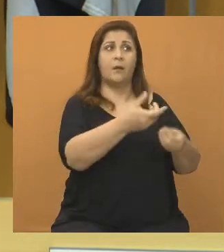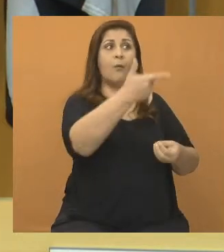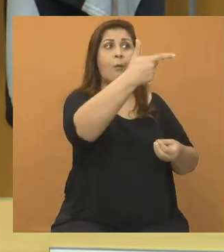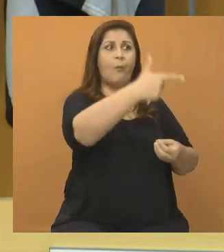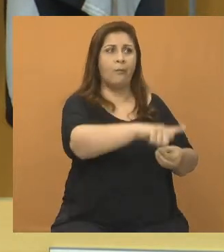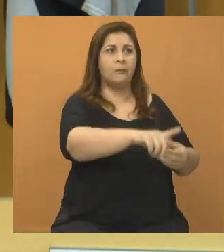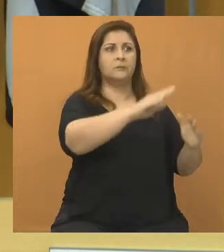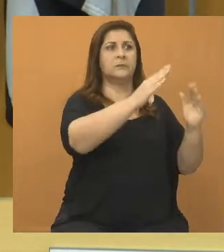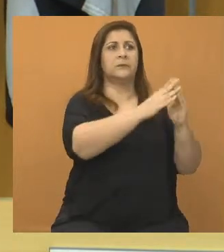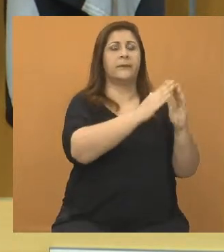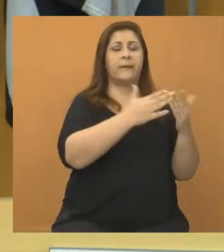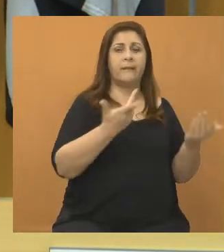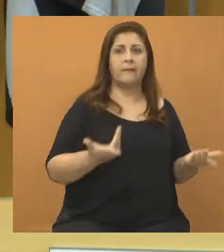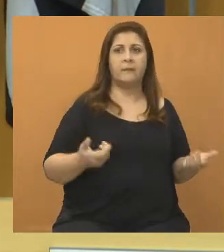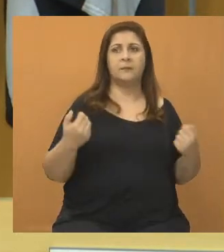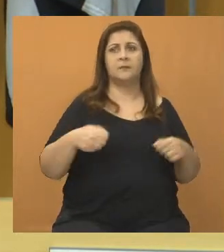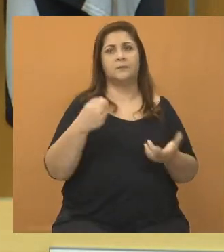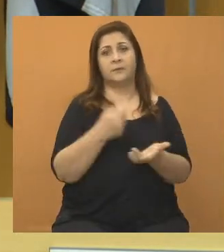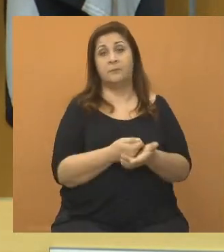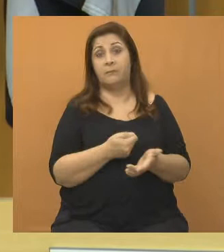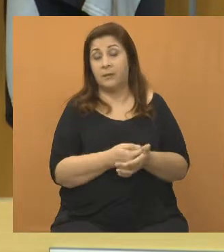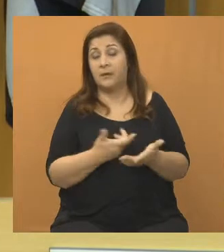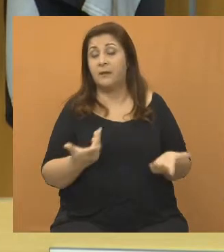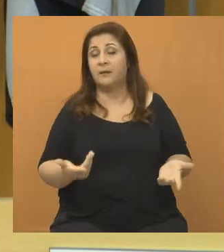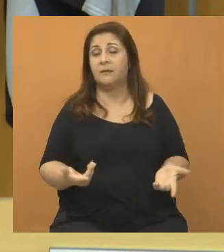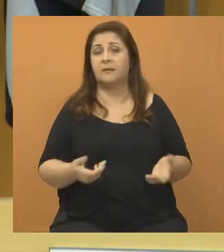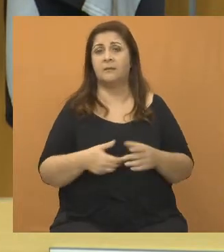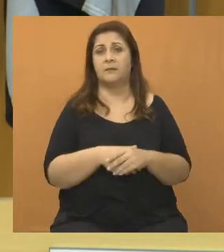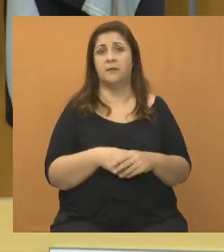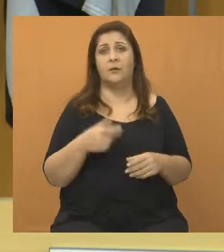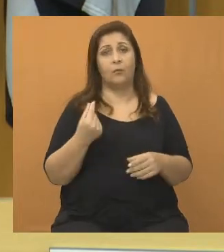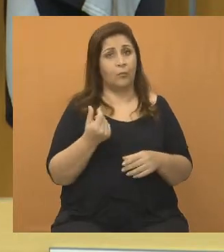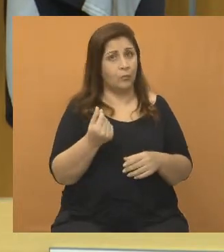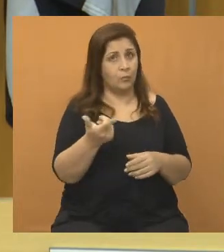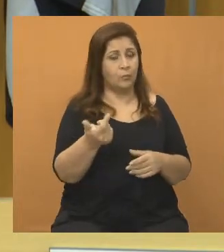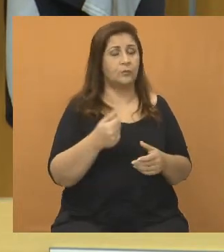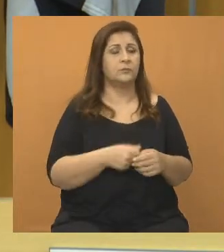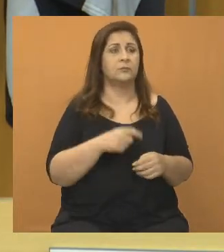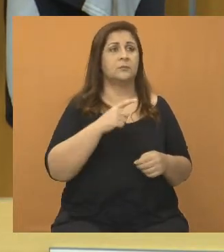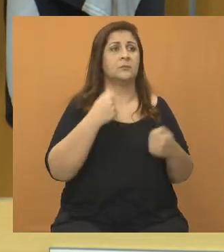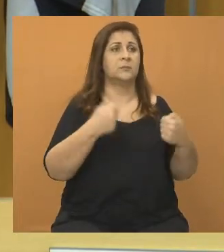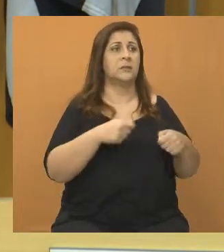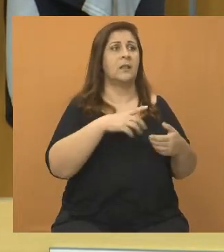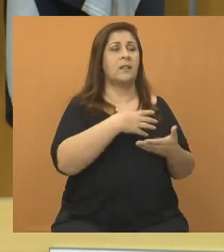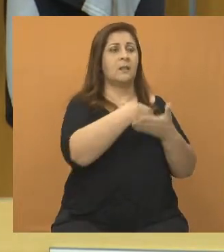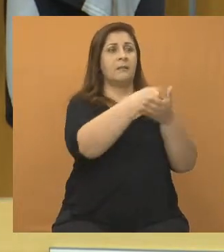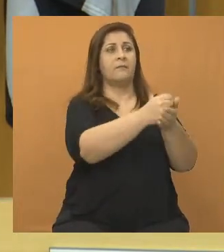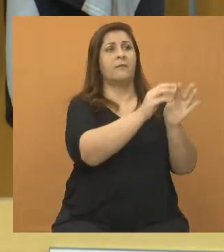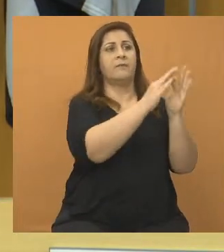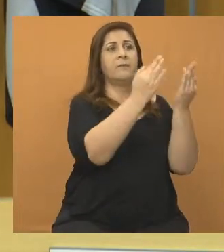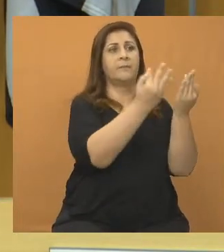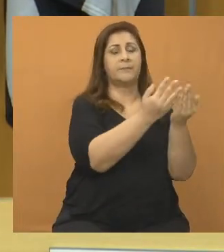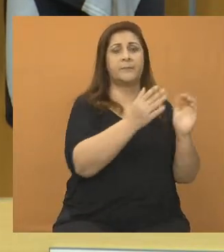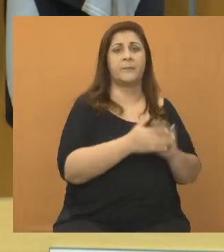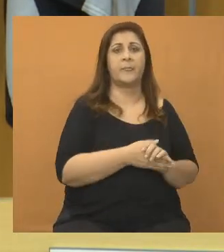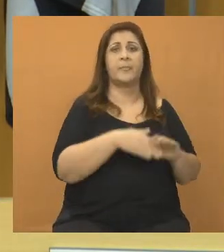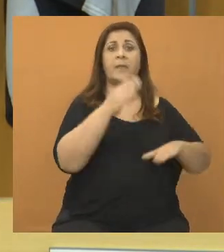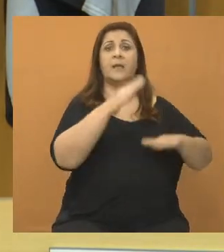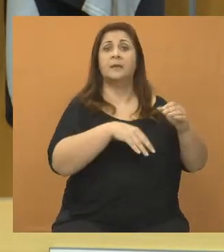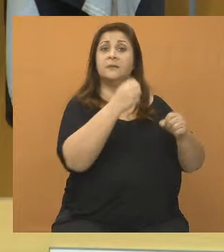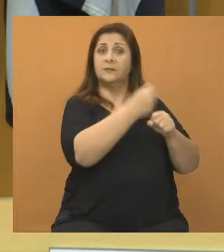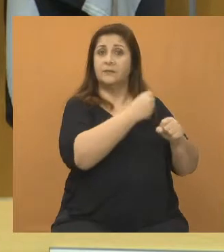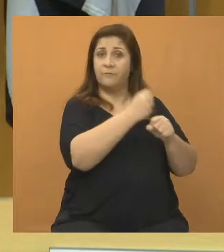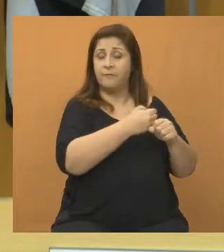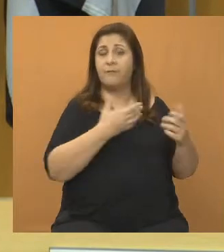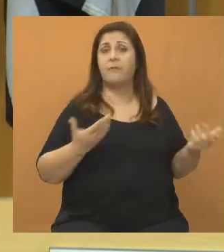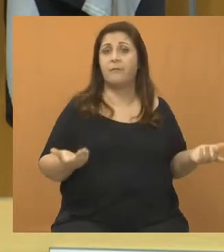isso está embutido no custo de regularização, você tem que levar as famílias, né, você tem que ofertar, às vezes, uma reforma para a família, para